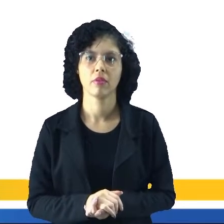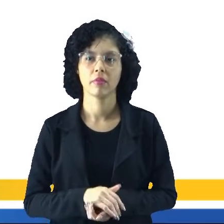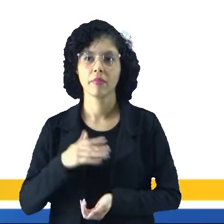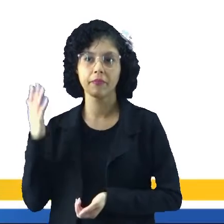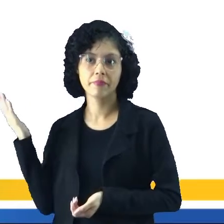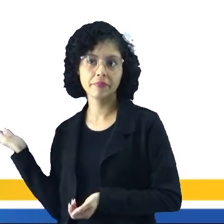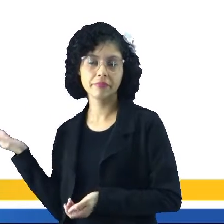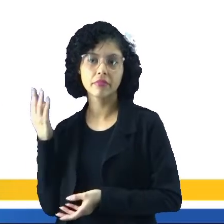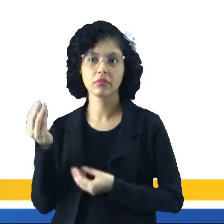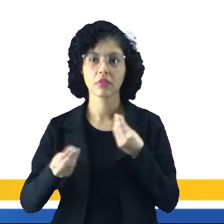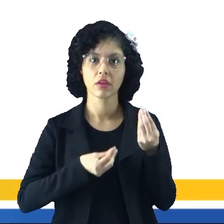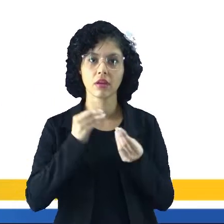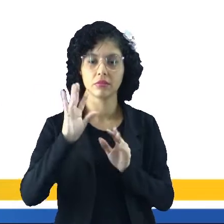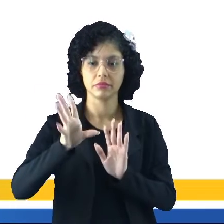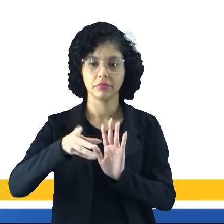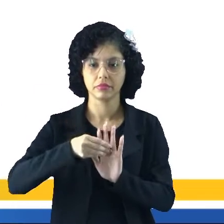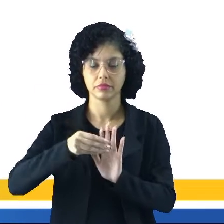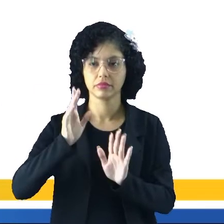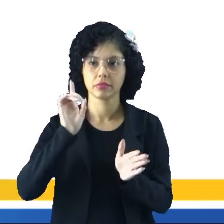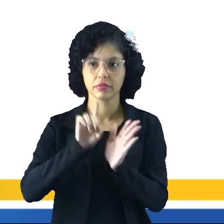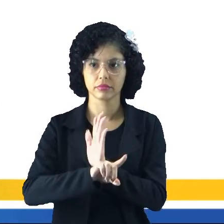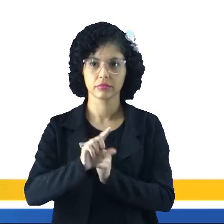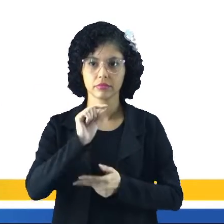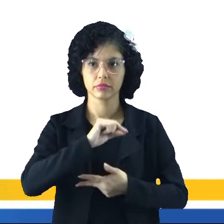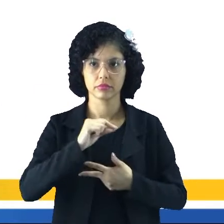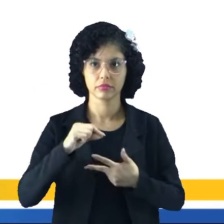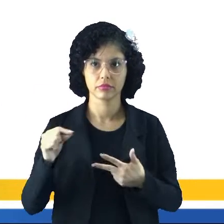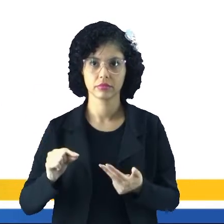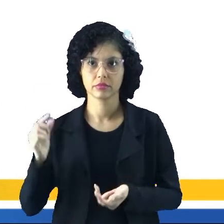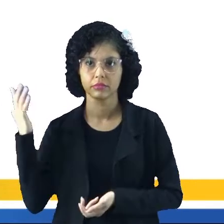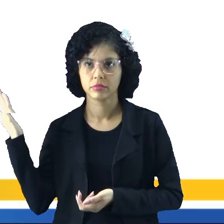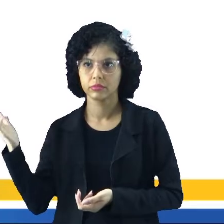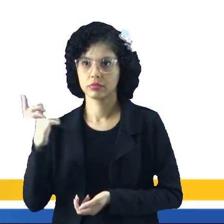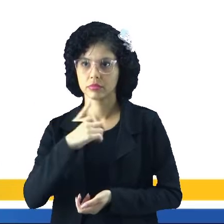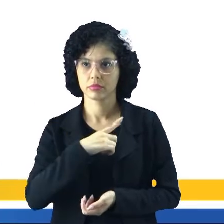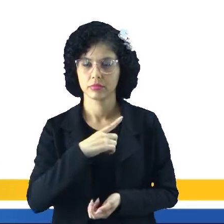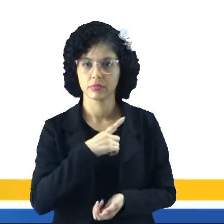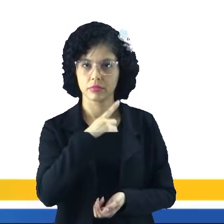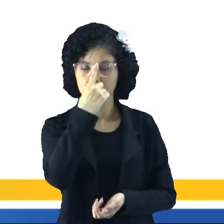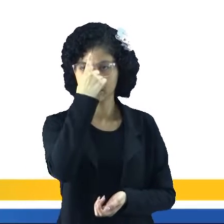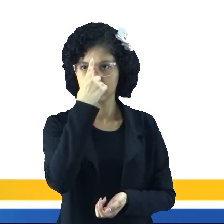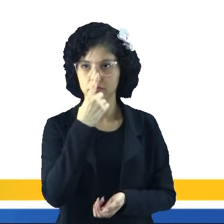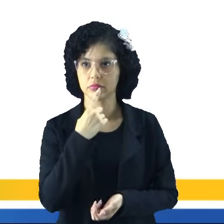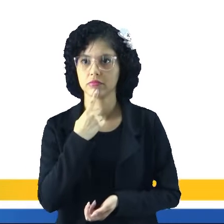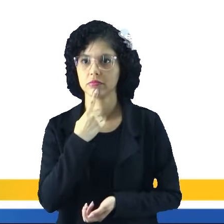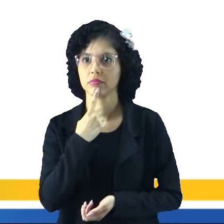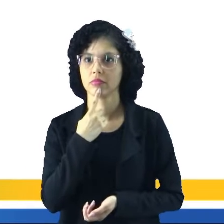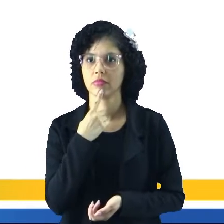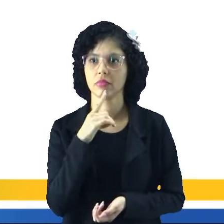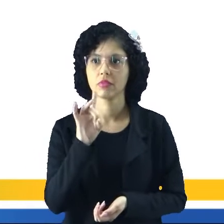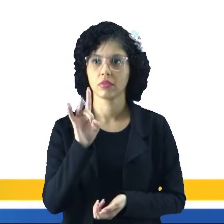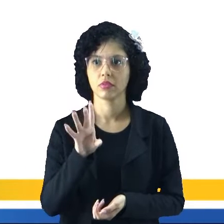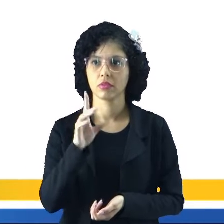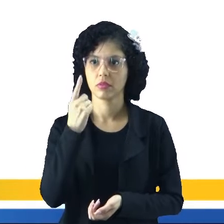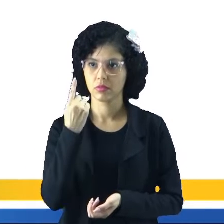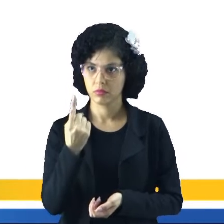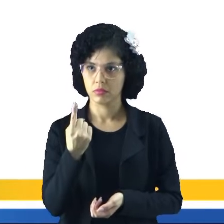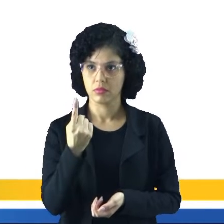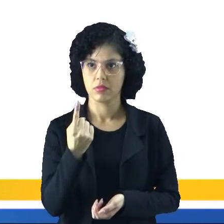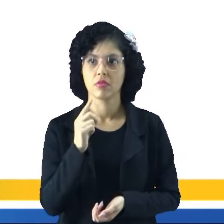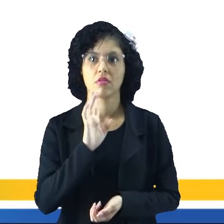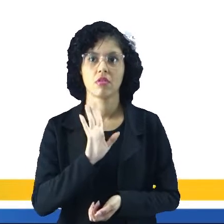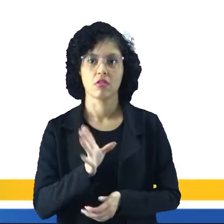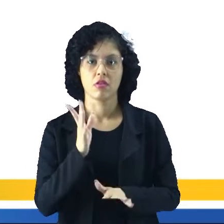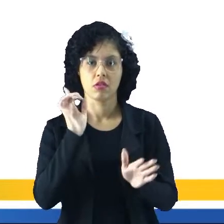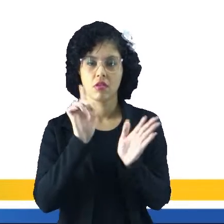Vamos ver como é que se aplica isso, né, na questão do Enem. Então observe aqui que temos um quadrinho. Se temos um quadrinho, já